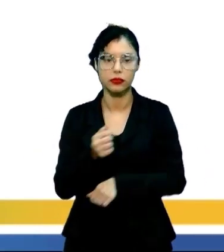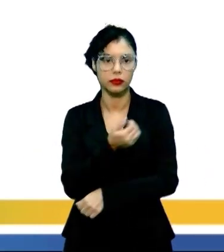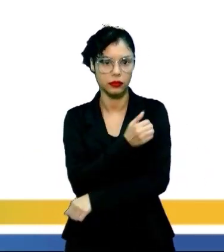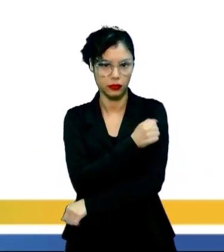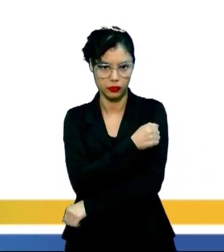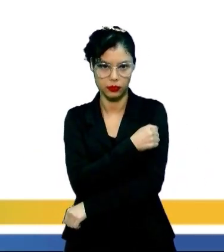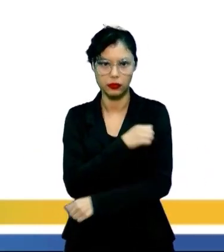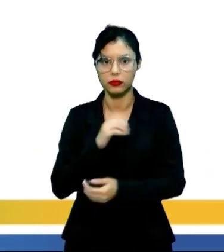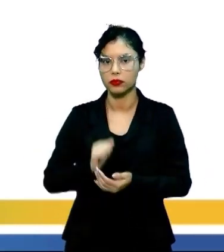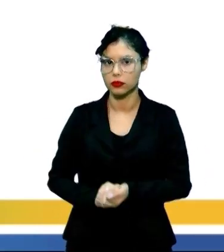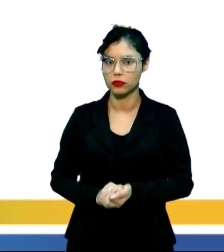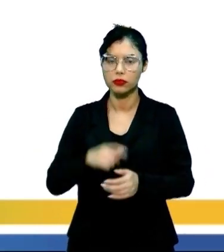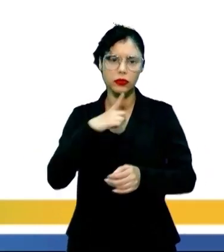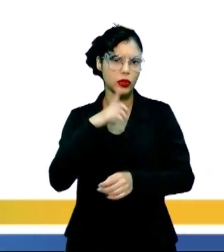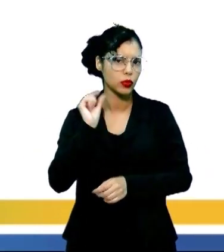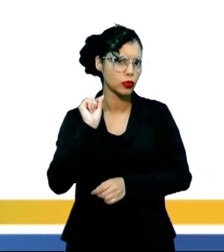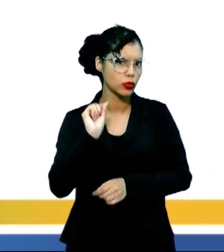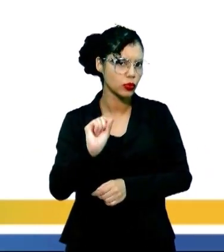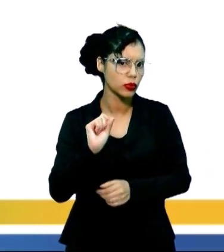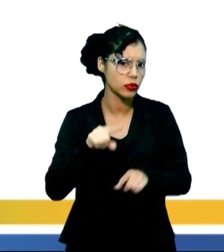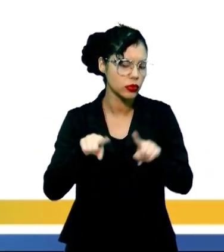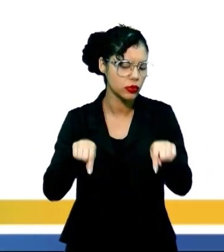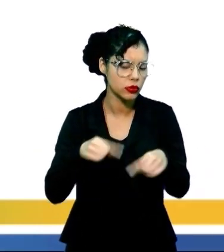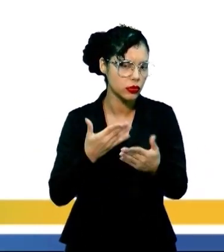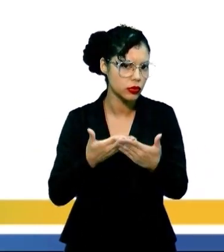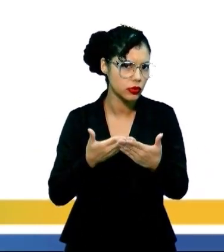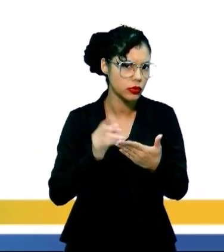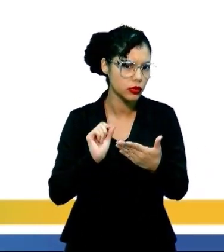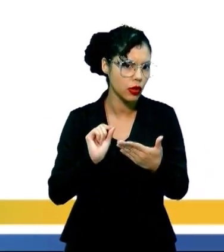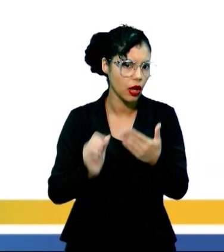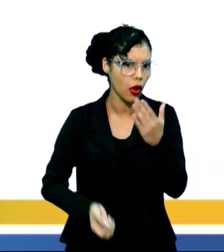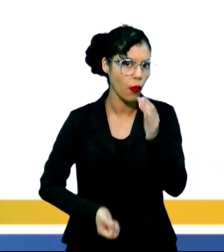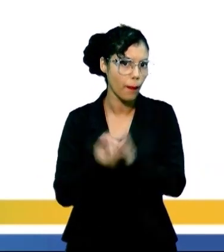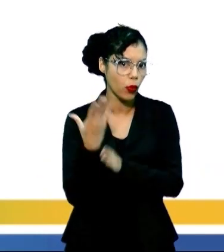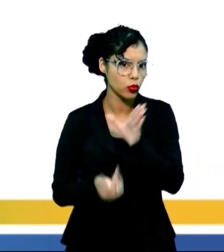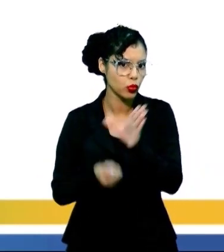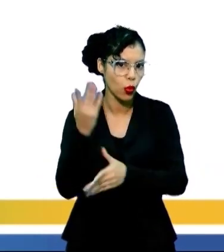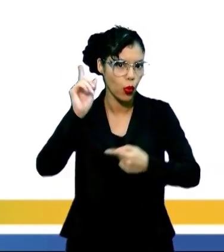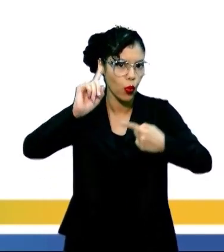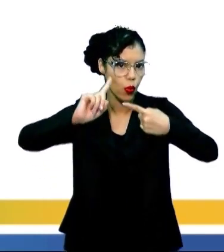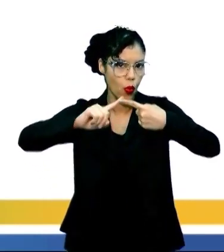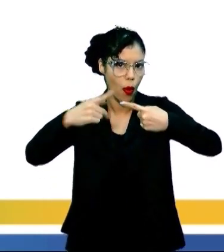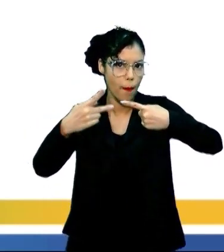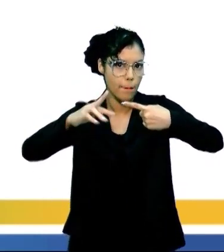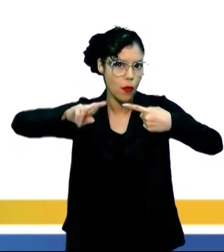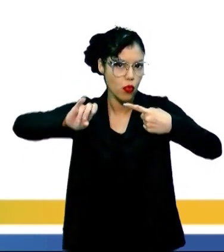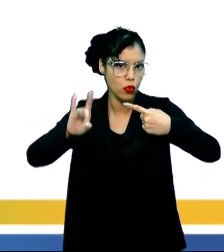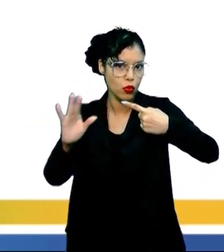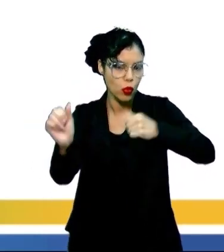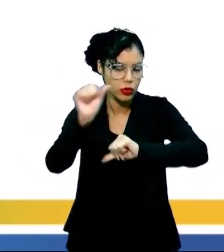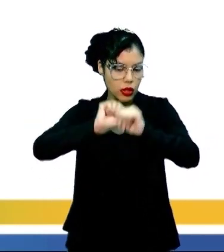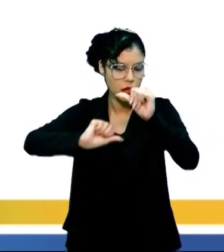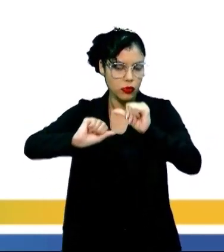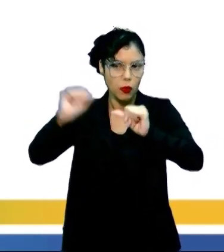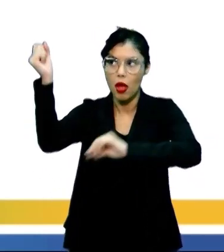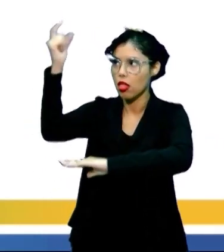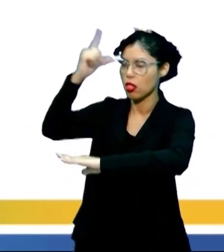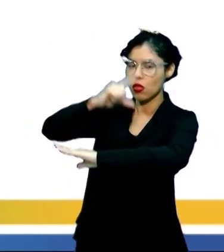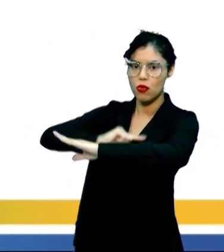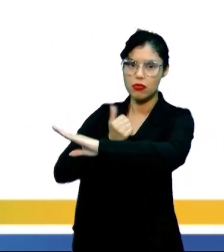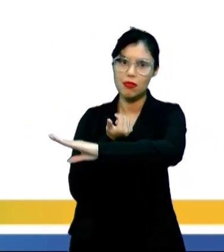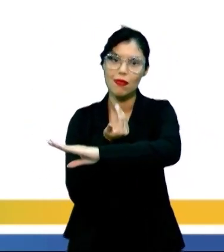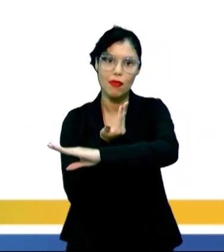alimentar. O que tem numa cadeia alimentar? Tem um produtor, que é aquele elemento que transforma energia luminosa em